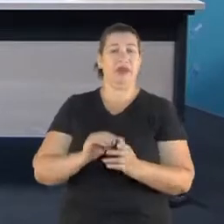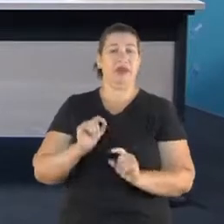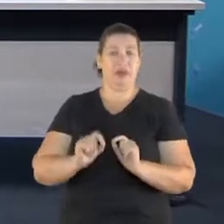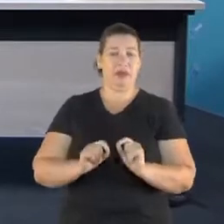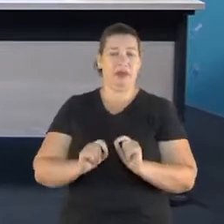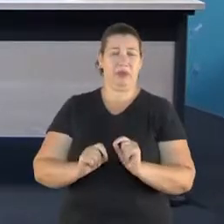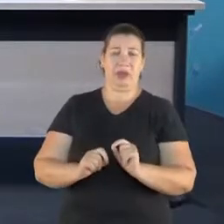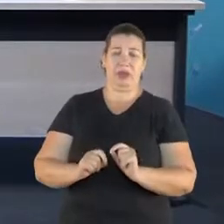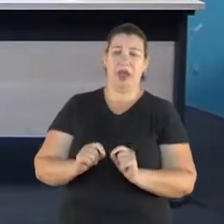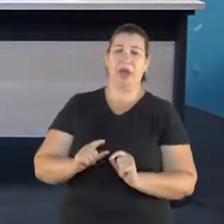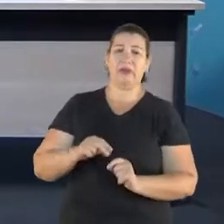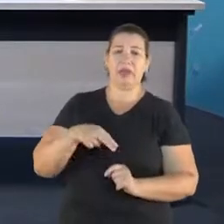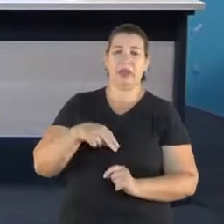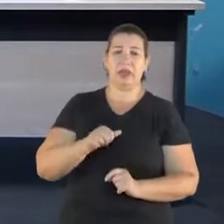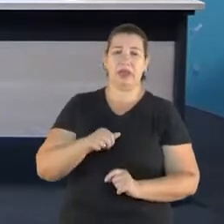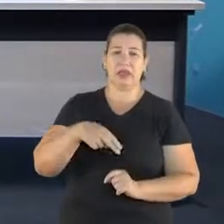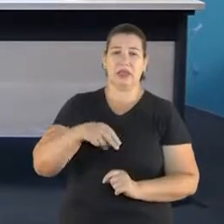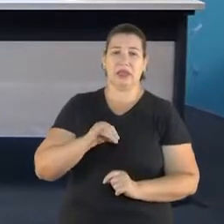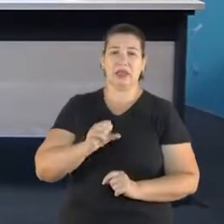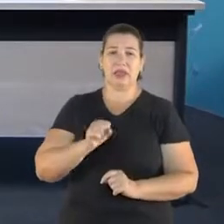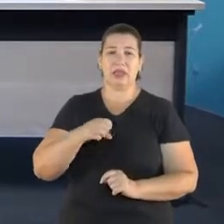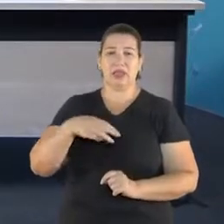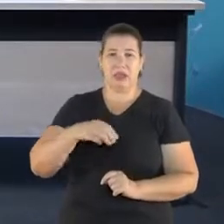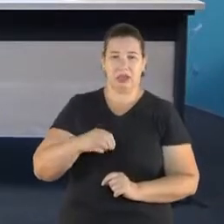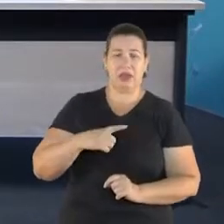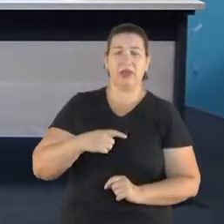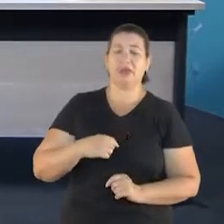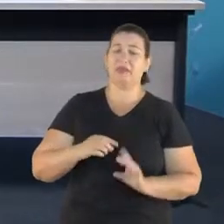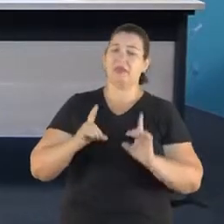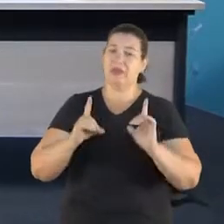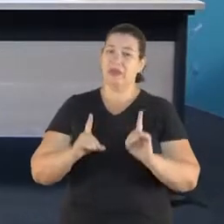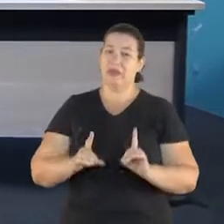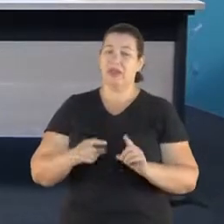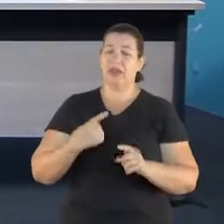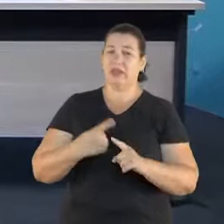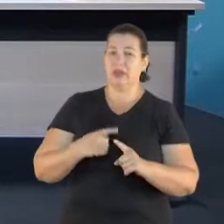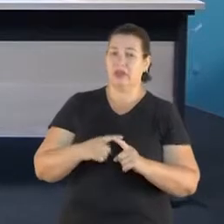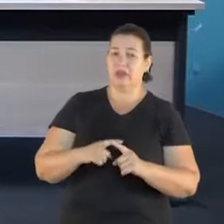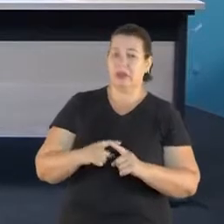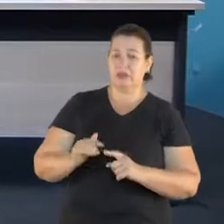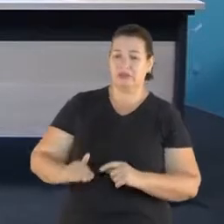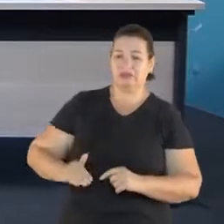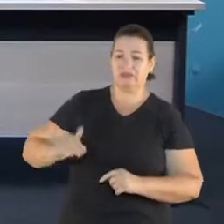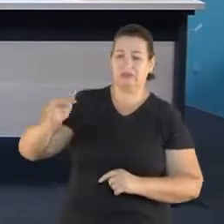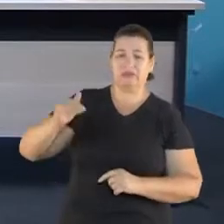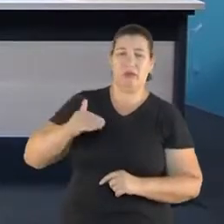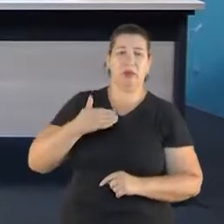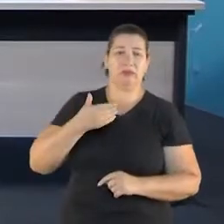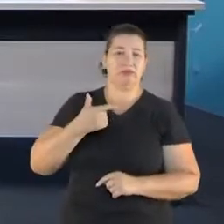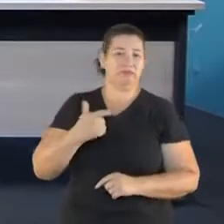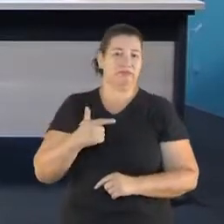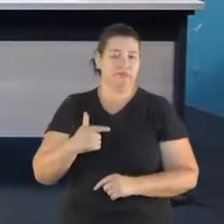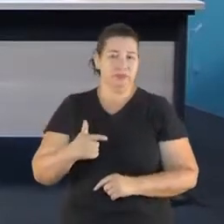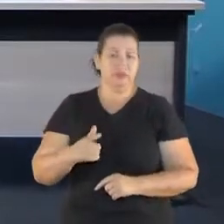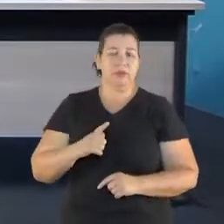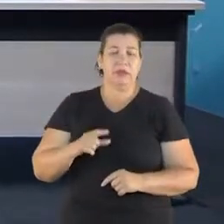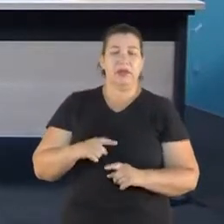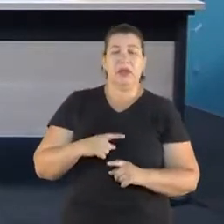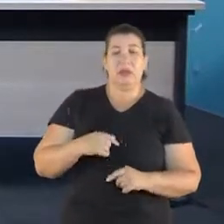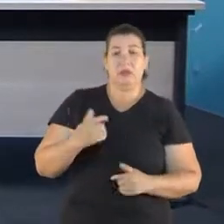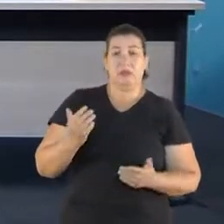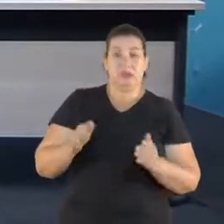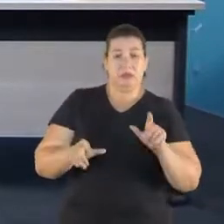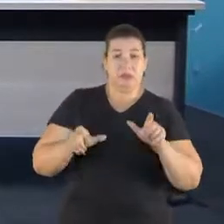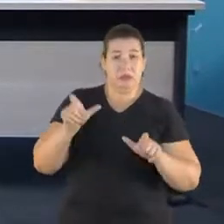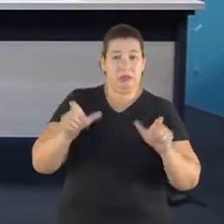caracterizada pela condição do nanismo, em que haverá uma deficiência no crescimento, e quando comparado a outras pessoas, nessa mesma